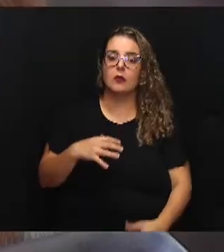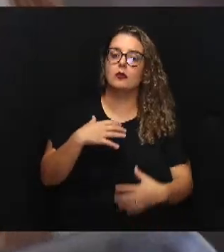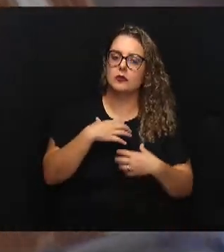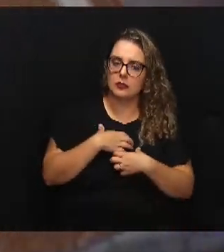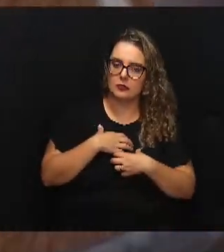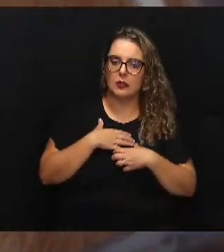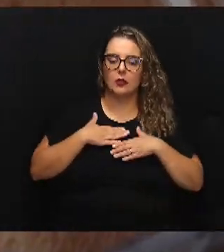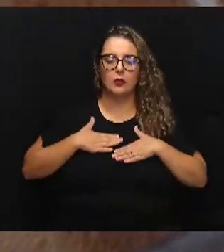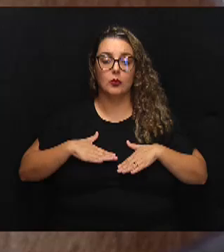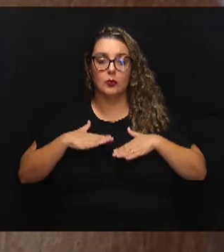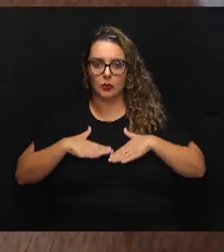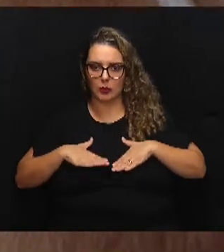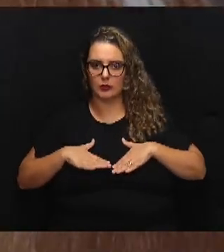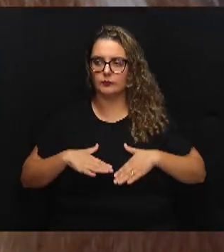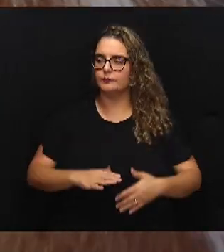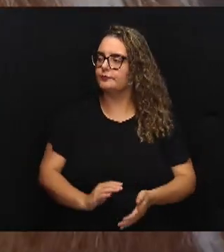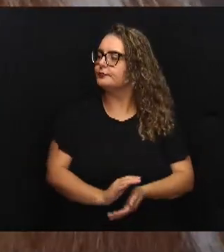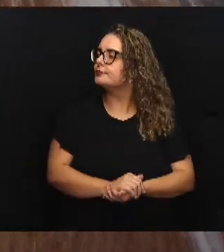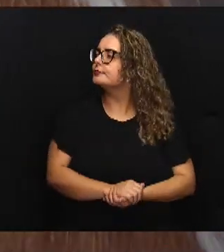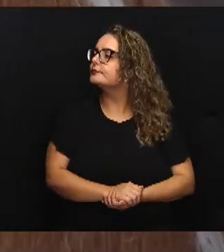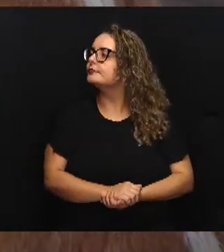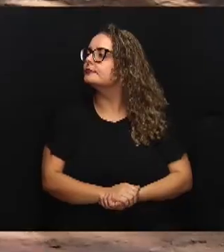cavalo.